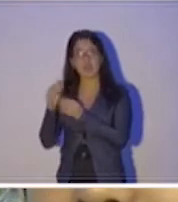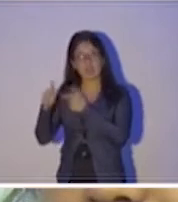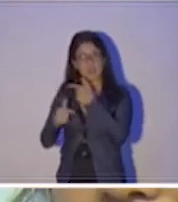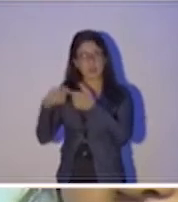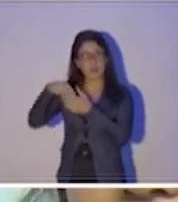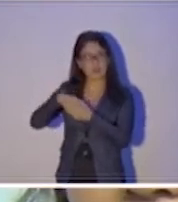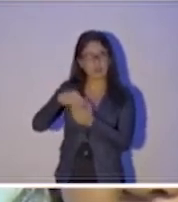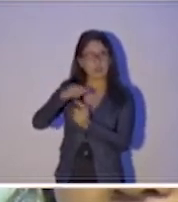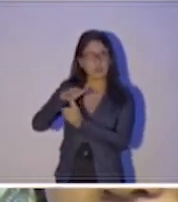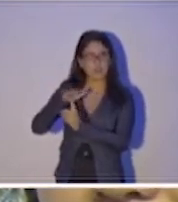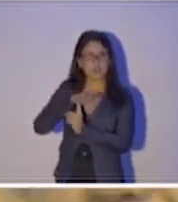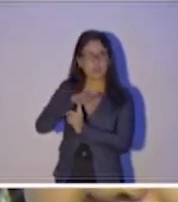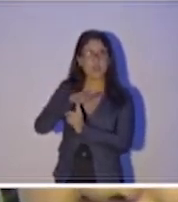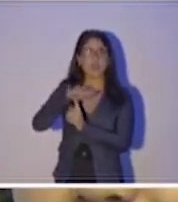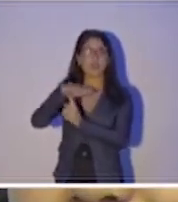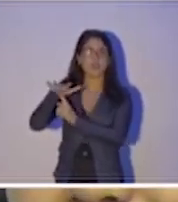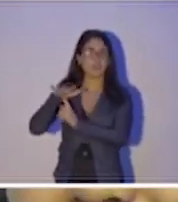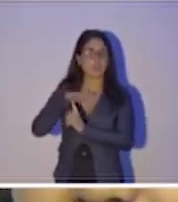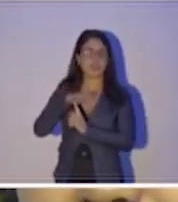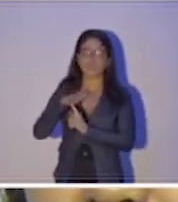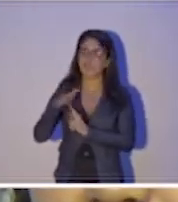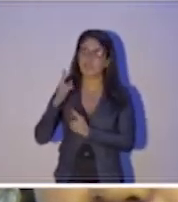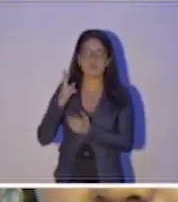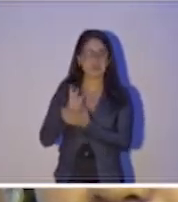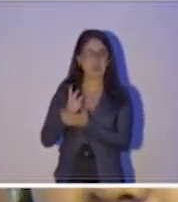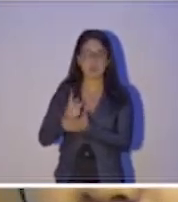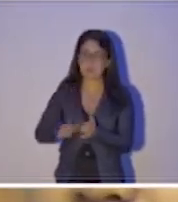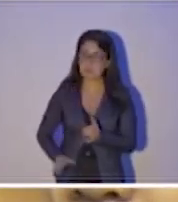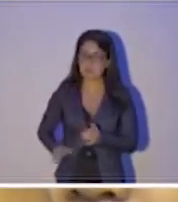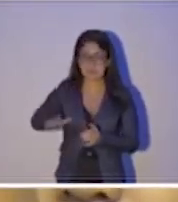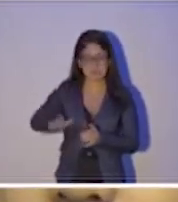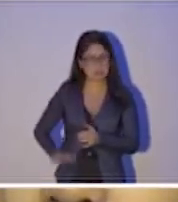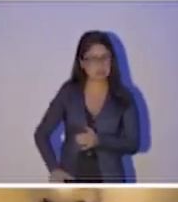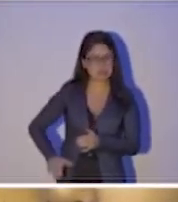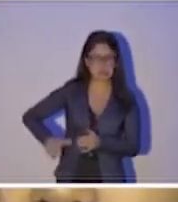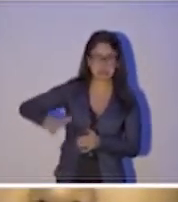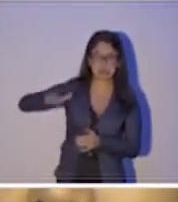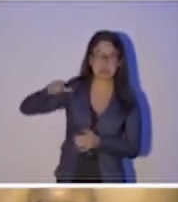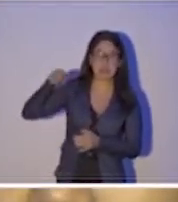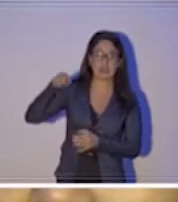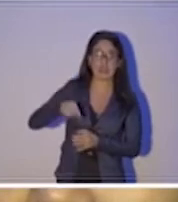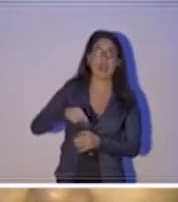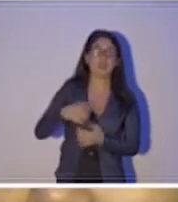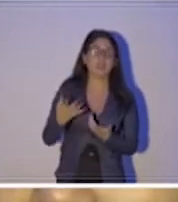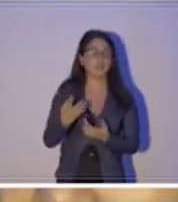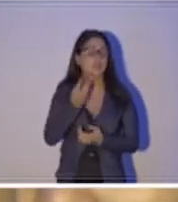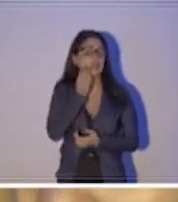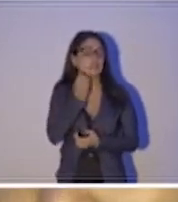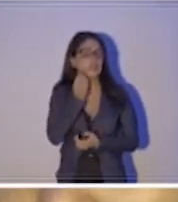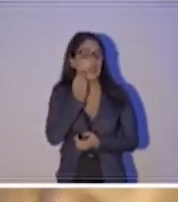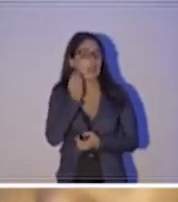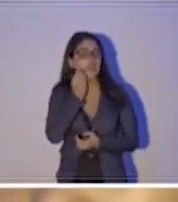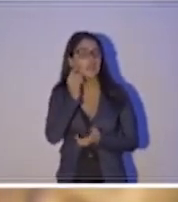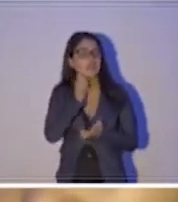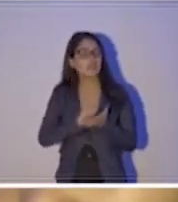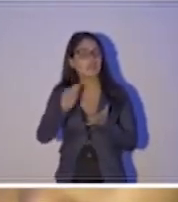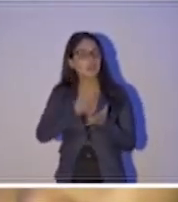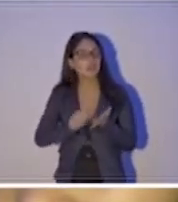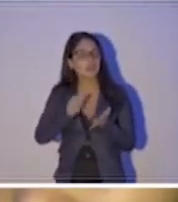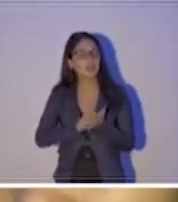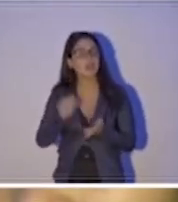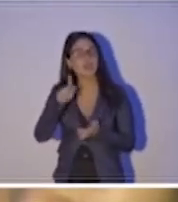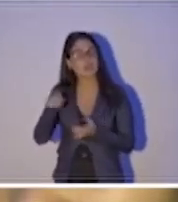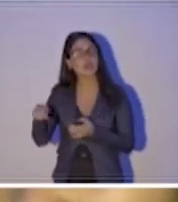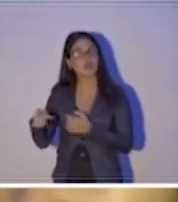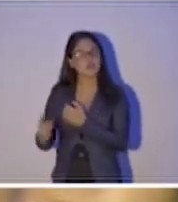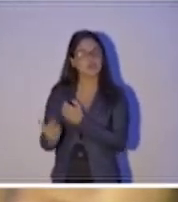essa influência da feira vem desde que eu me entendo por gente. E aí eu tentei escrever... Tenho que agradecer ao professor Rodolfo, porque ele me